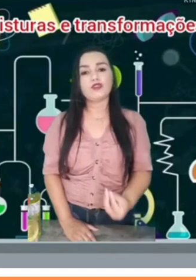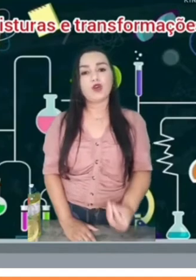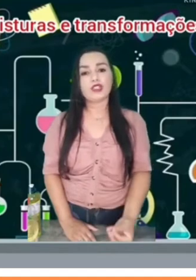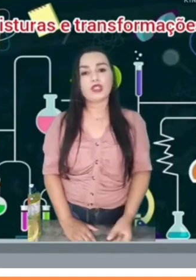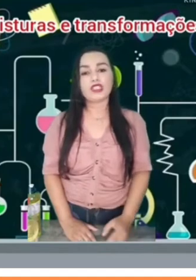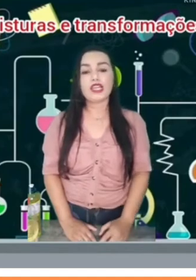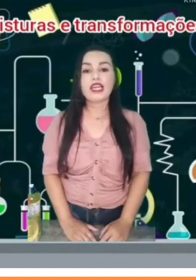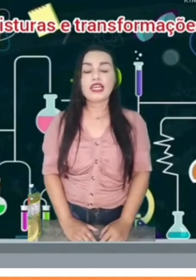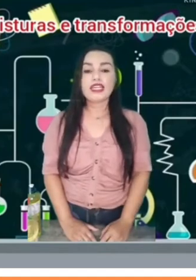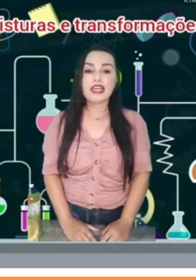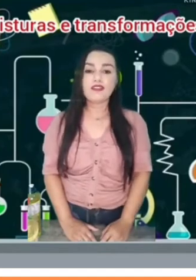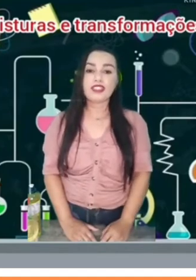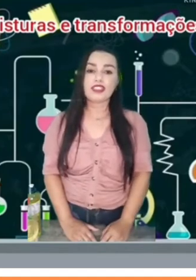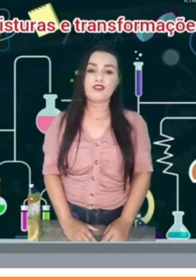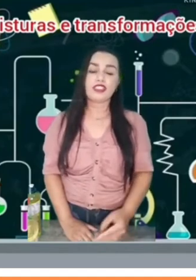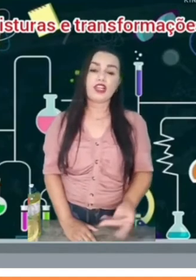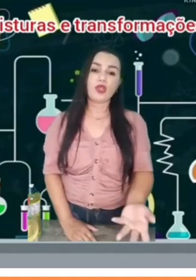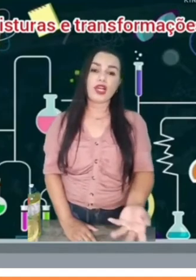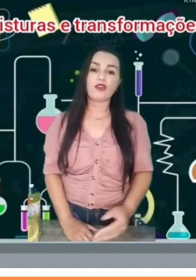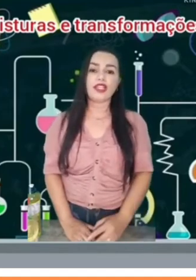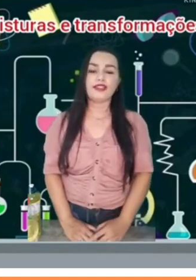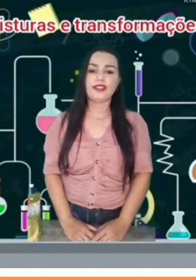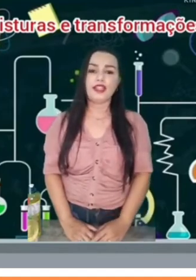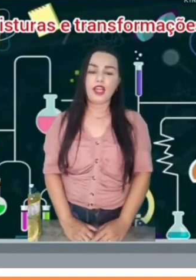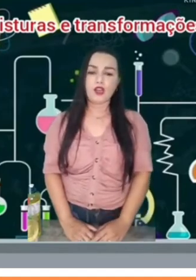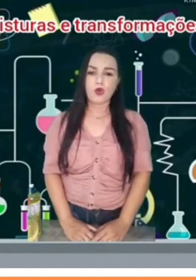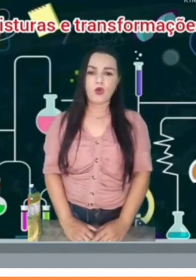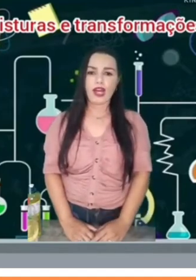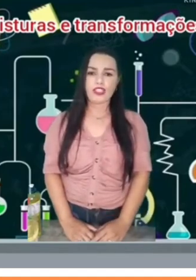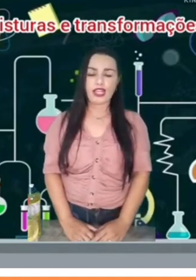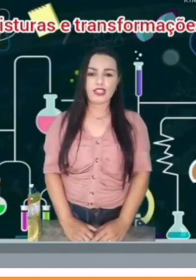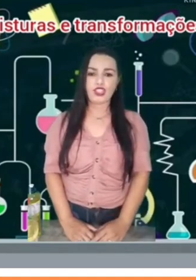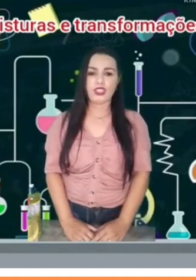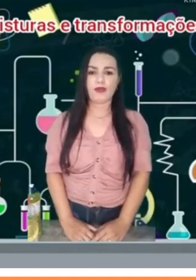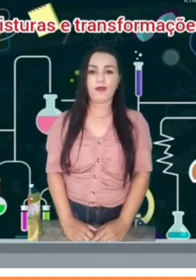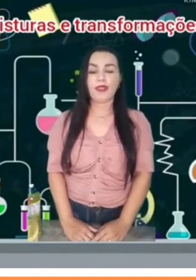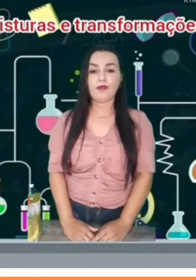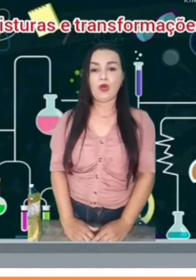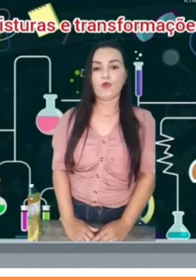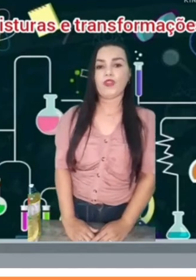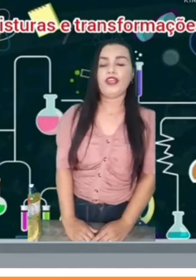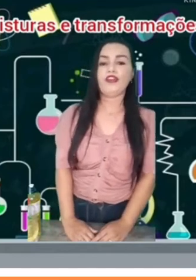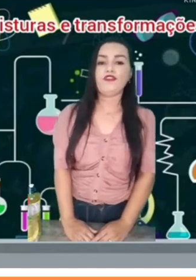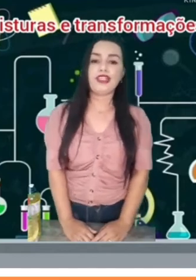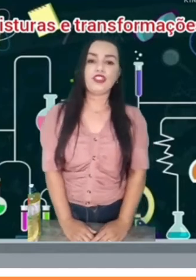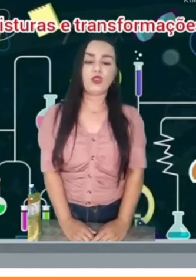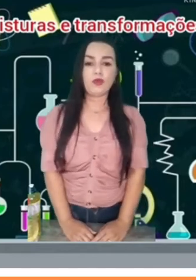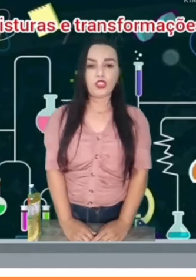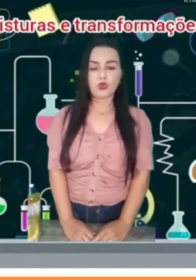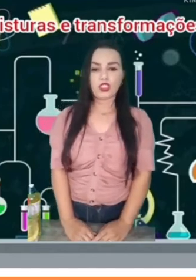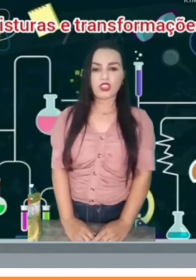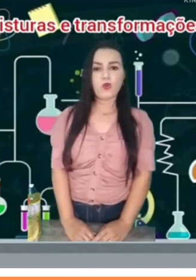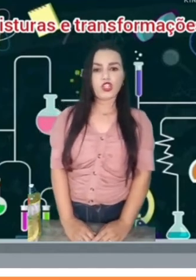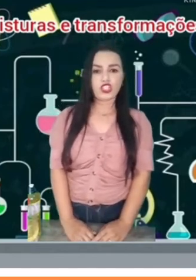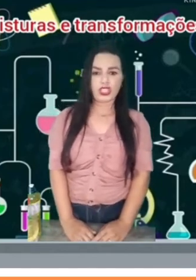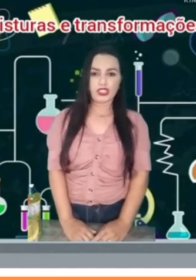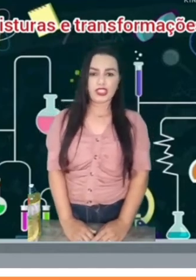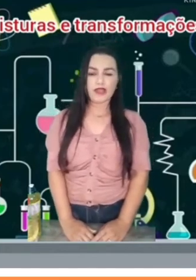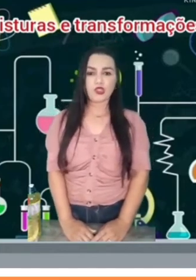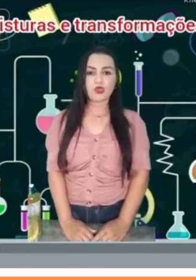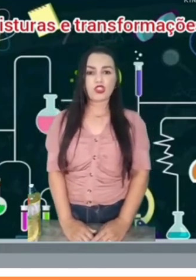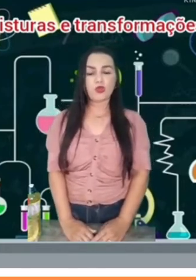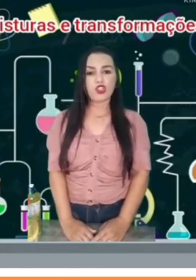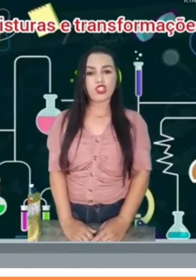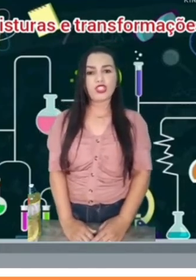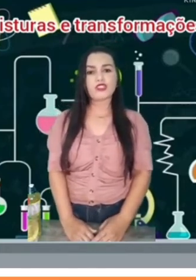são transformações irreversíveis, que é o que acontece com a gelatina. Bom, eu falei sobre misturas homogêneas,